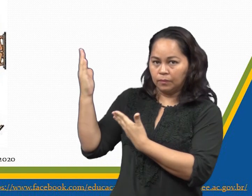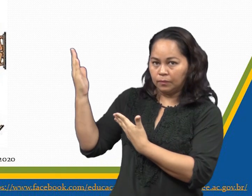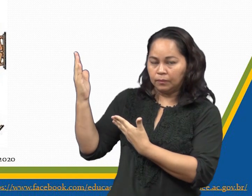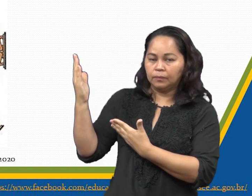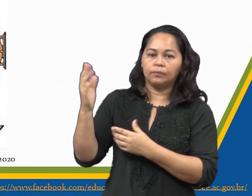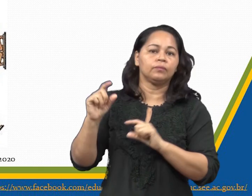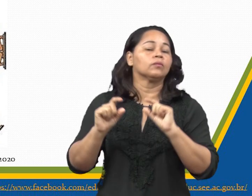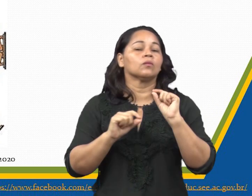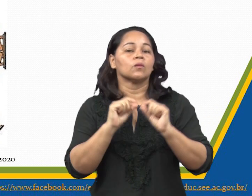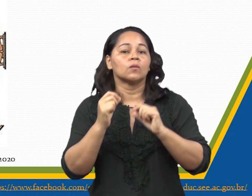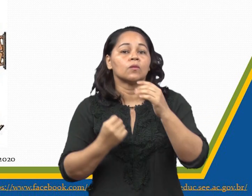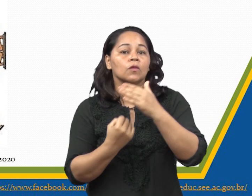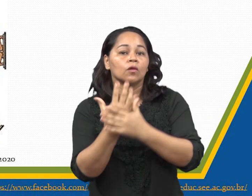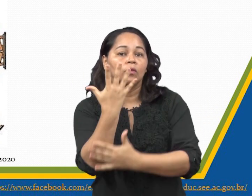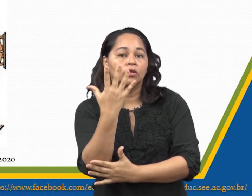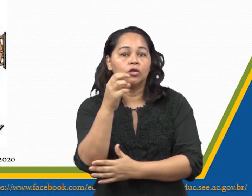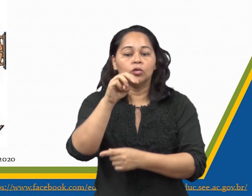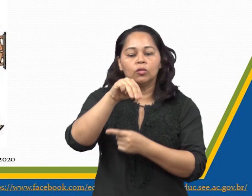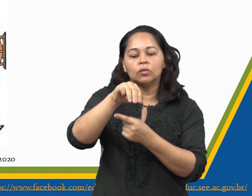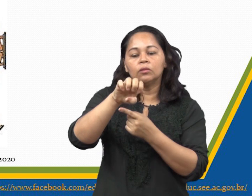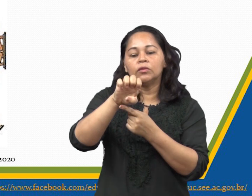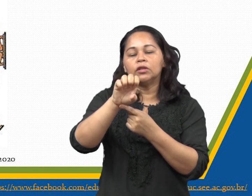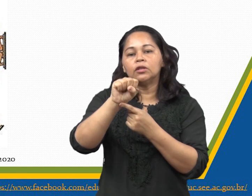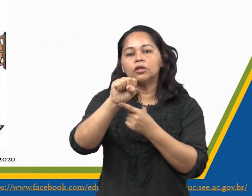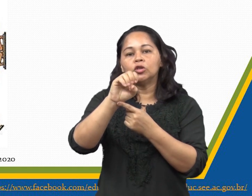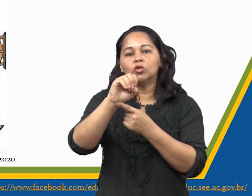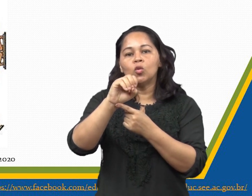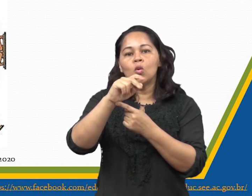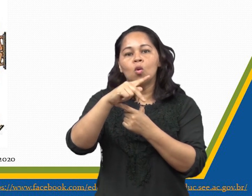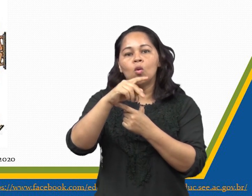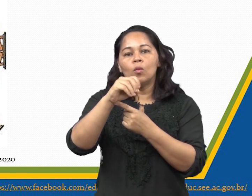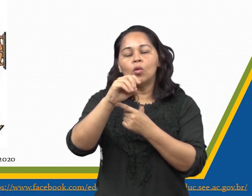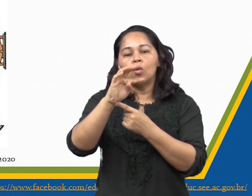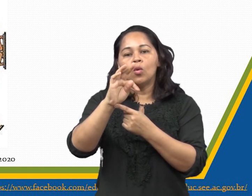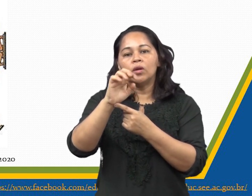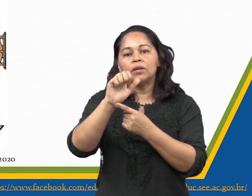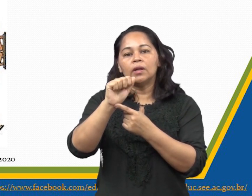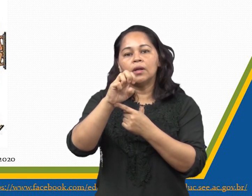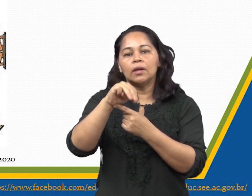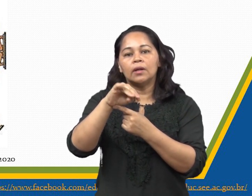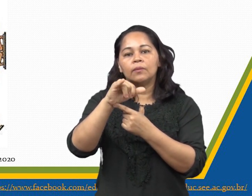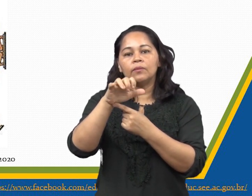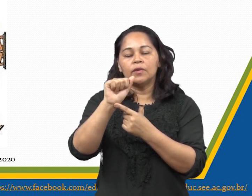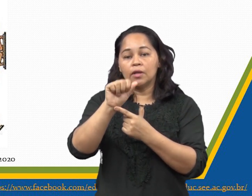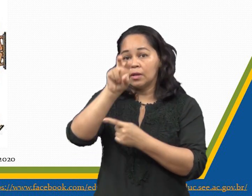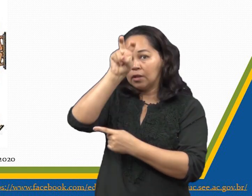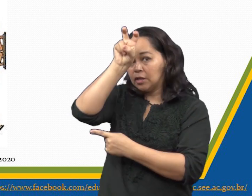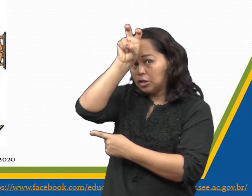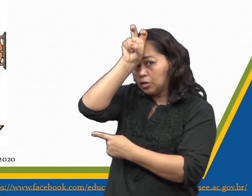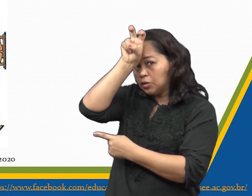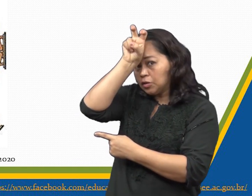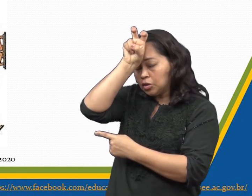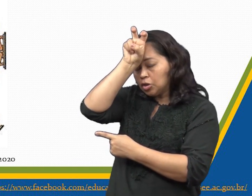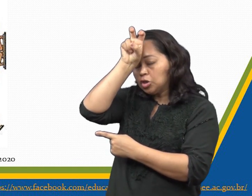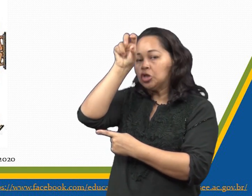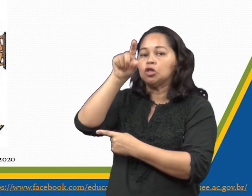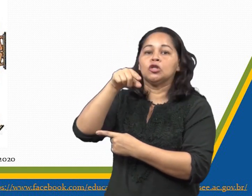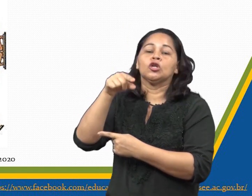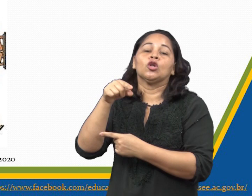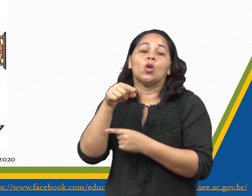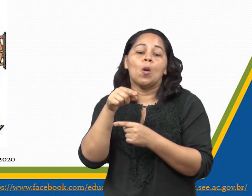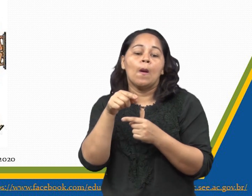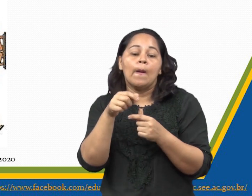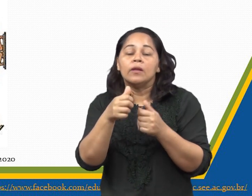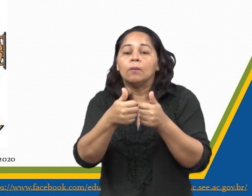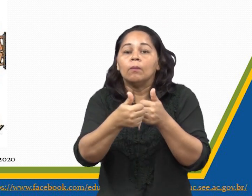primeiro calendário surgiu na Mesopotâmia, bem longe. Observe aí esse calendário. Você olhando,